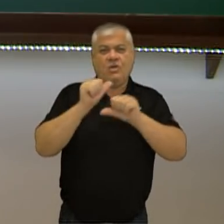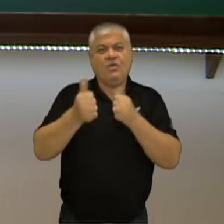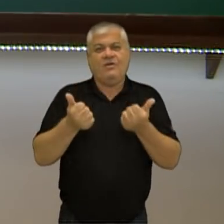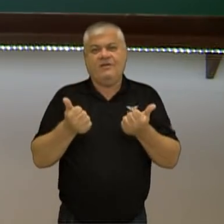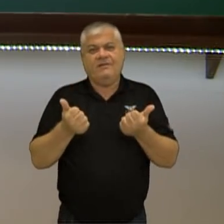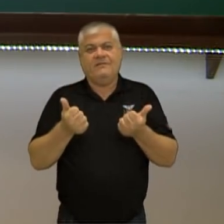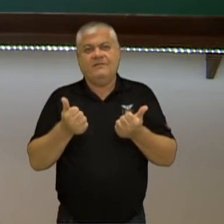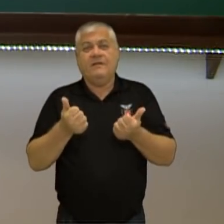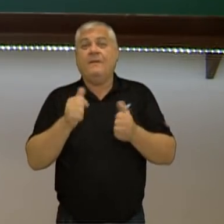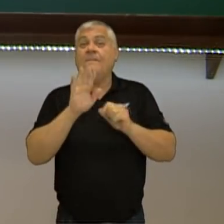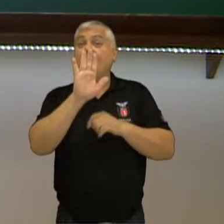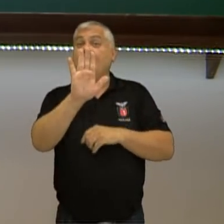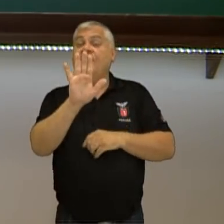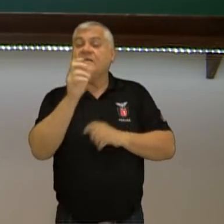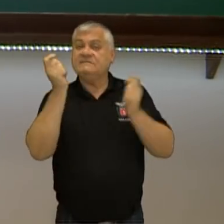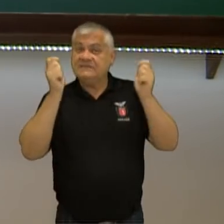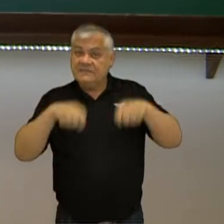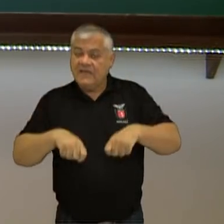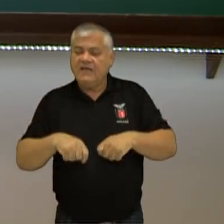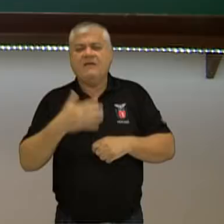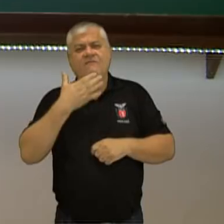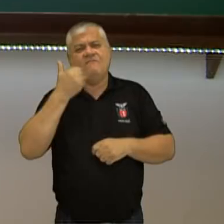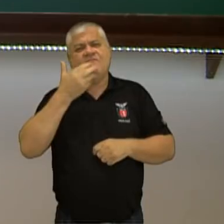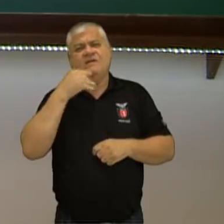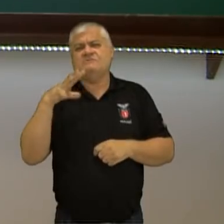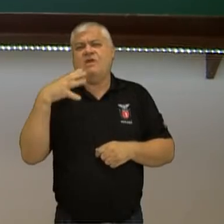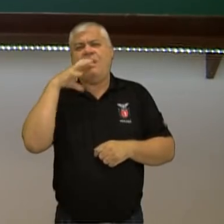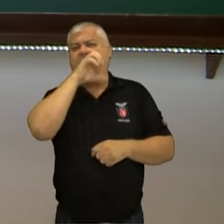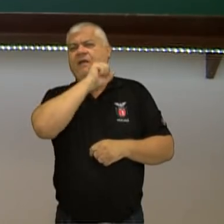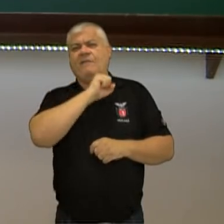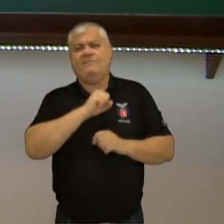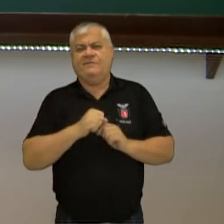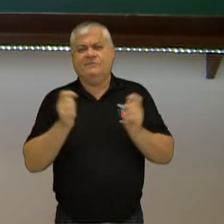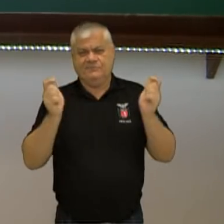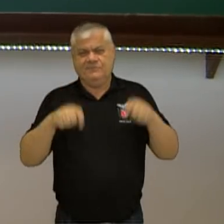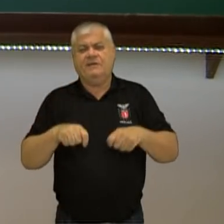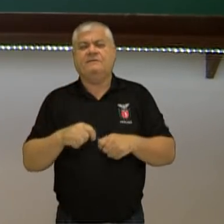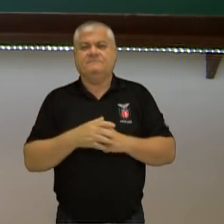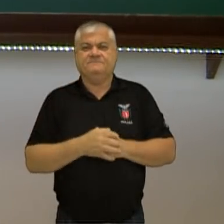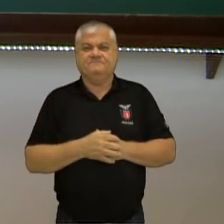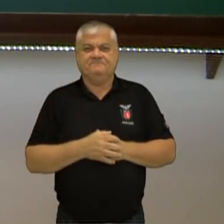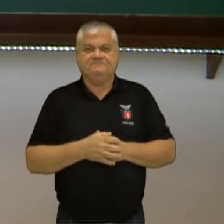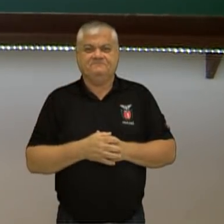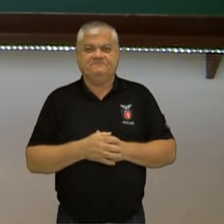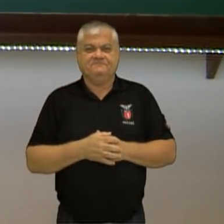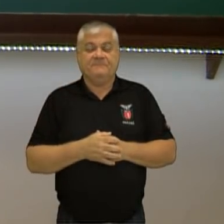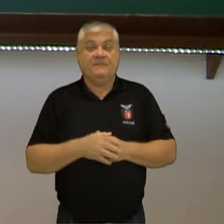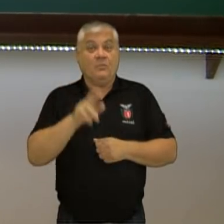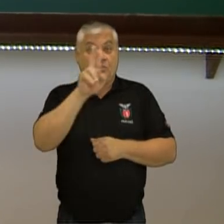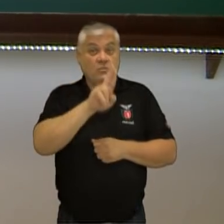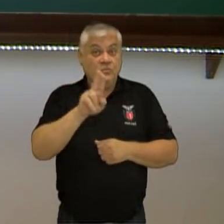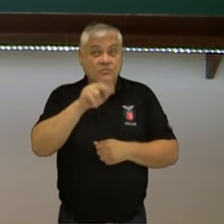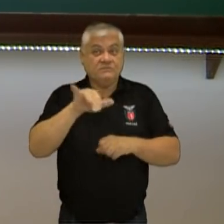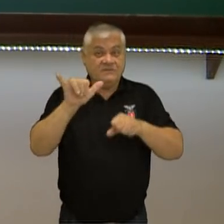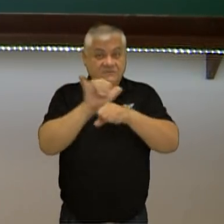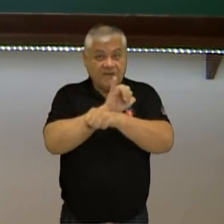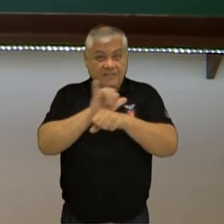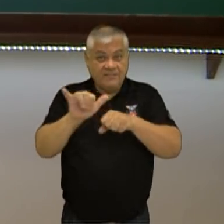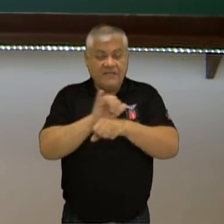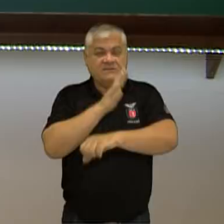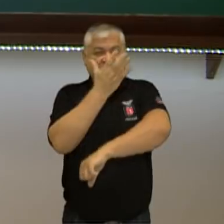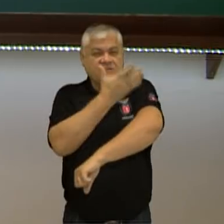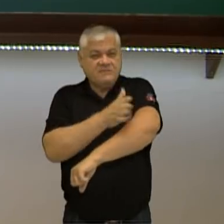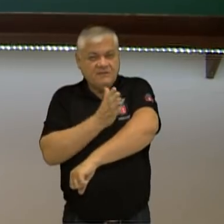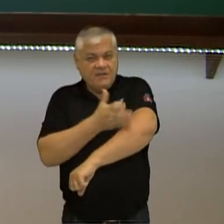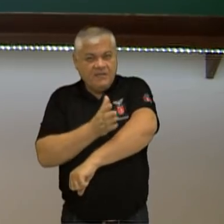porcentagem, mas quando isso é possível, você pode agilizar os seus cálculos e resolver o problema com mais facilidade. Tá? Então, use essa estratégia, dá uma